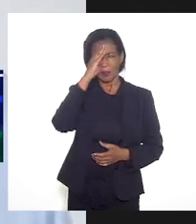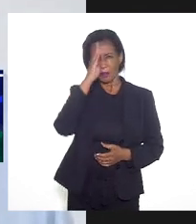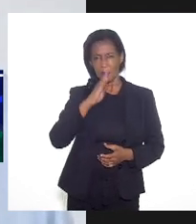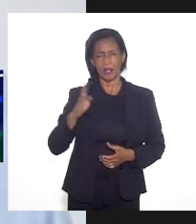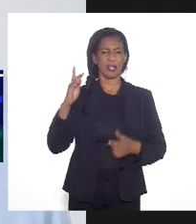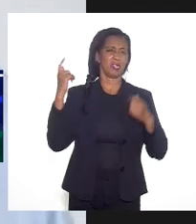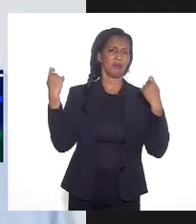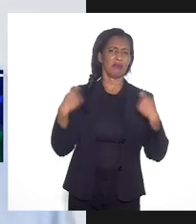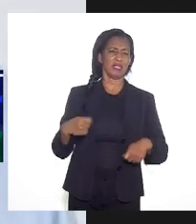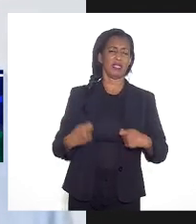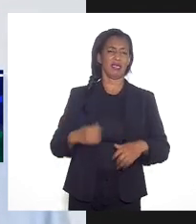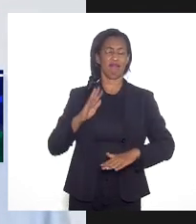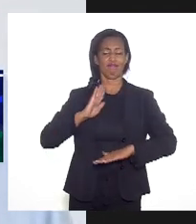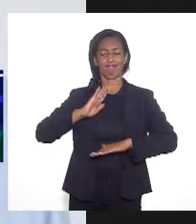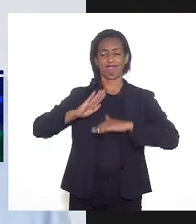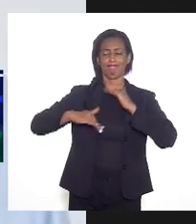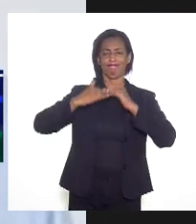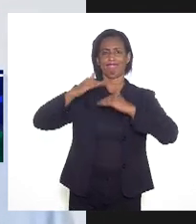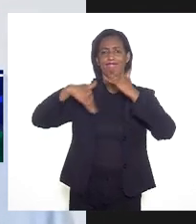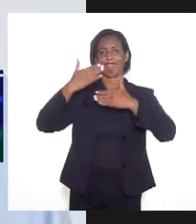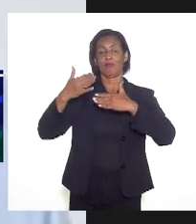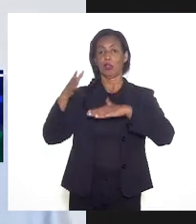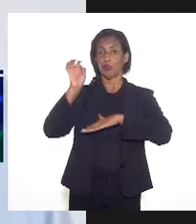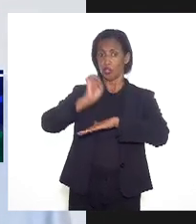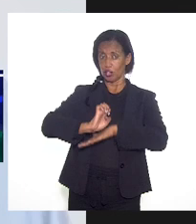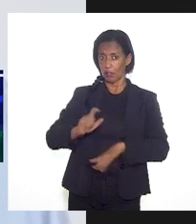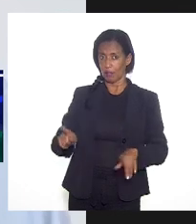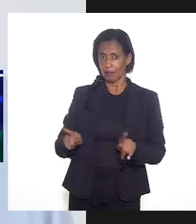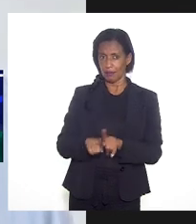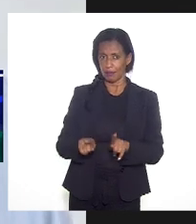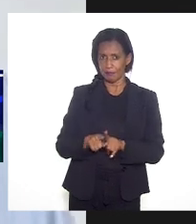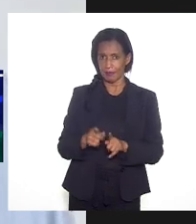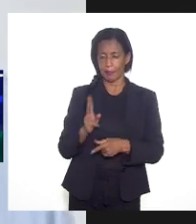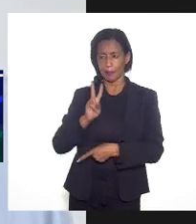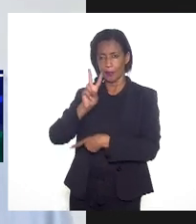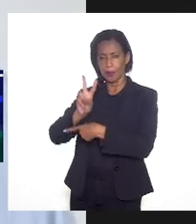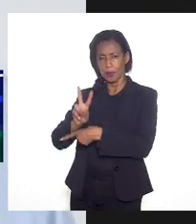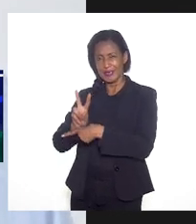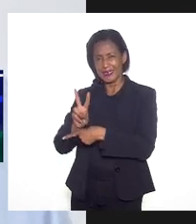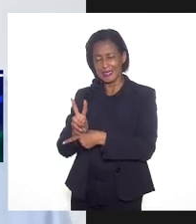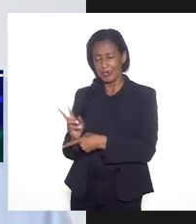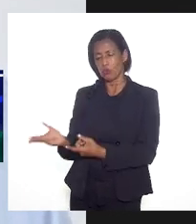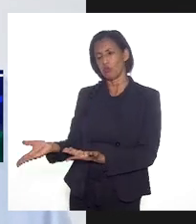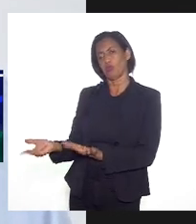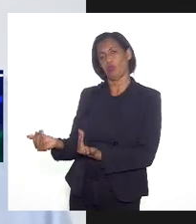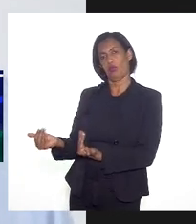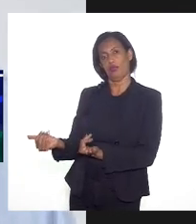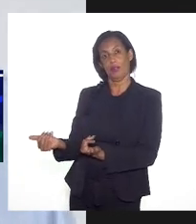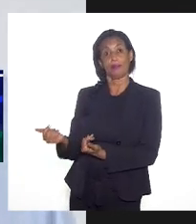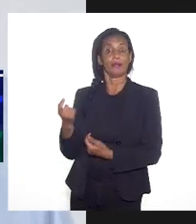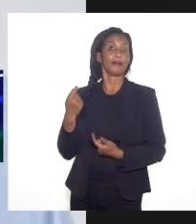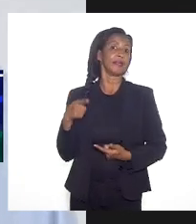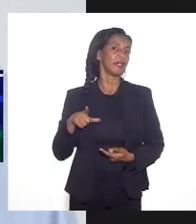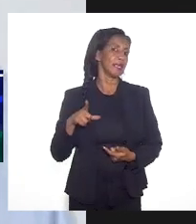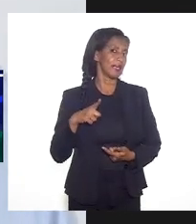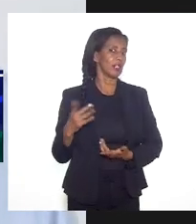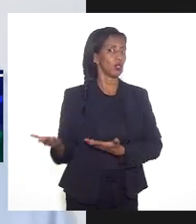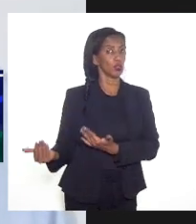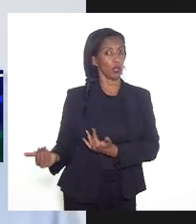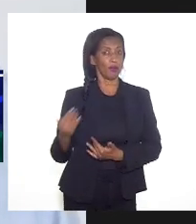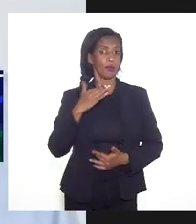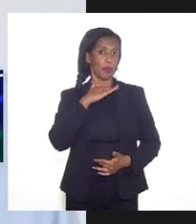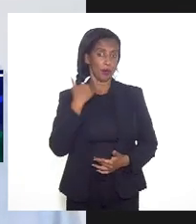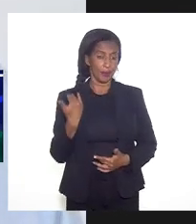precisa desenvolver, se desenvolver o nosso Estado também, na proteção à juventude. E tem jovem